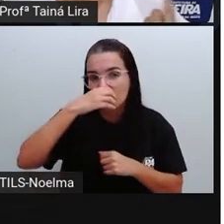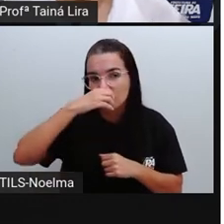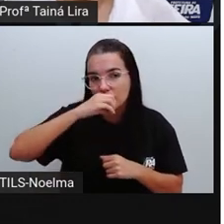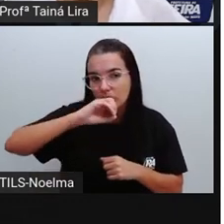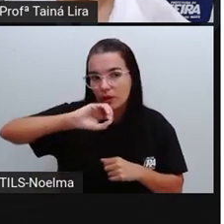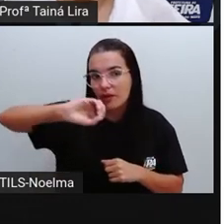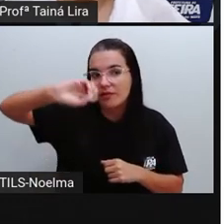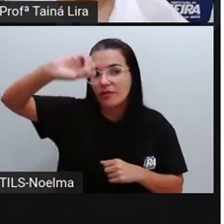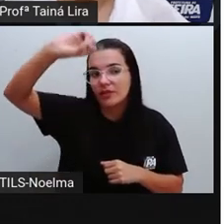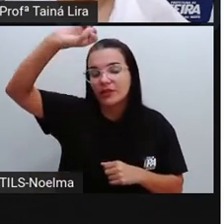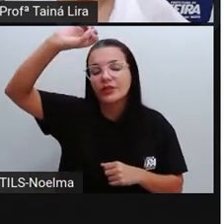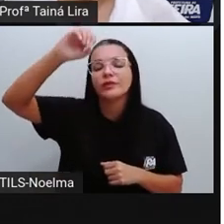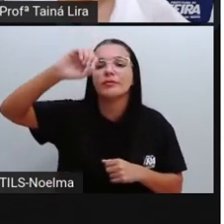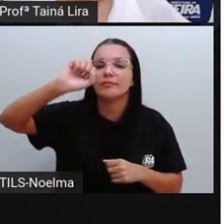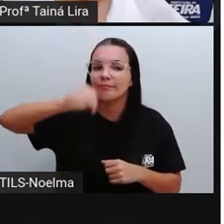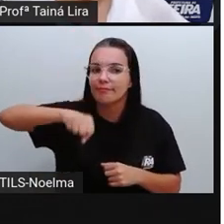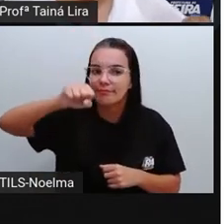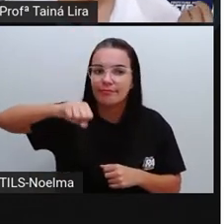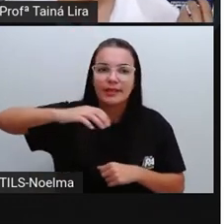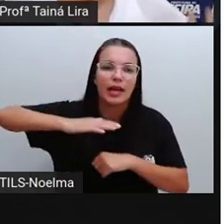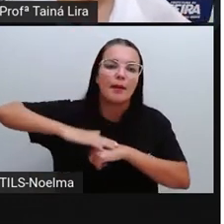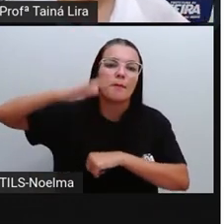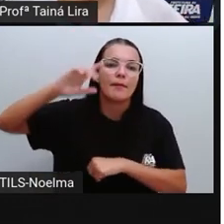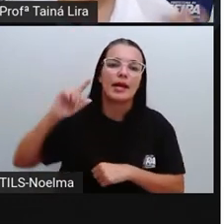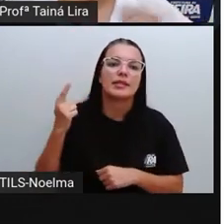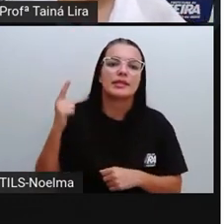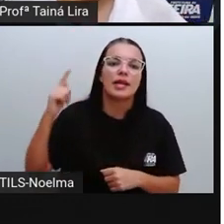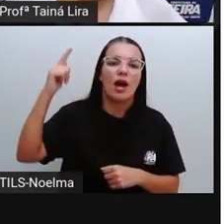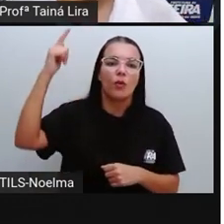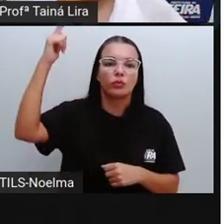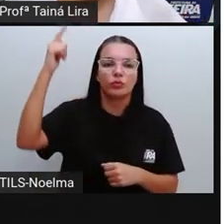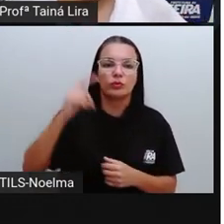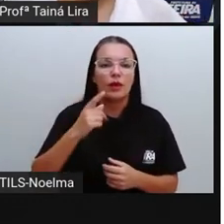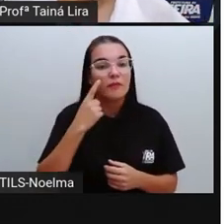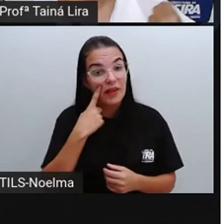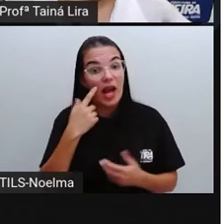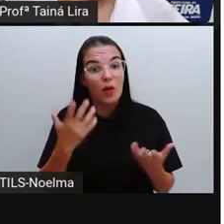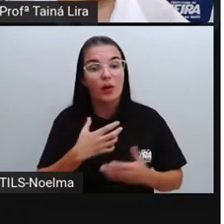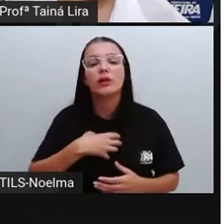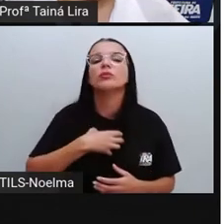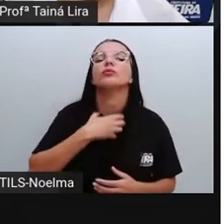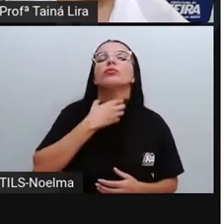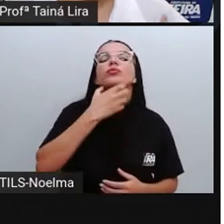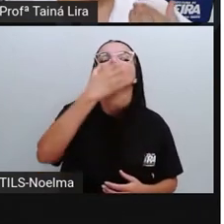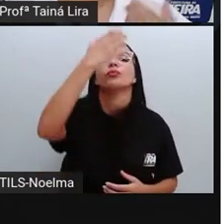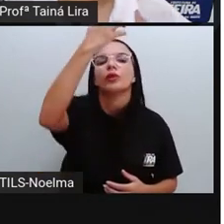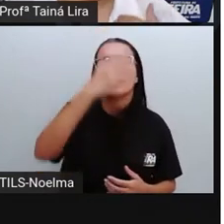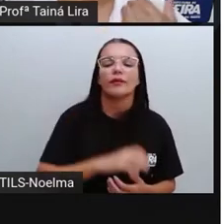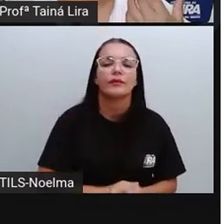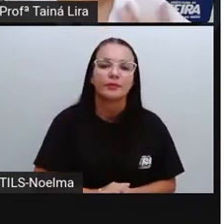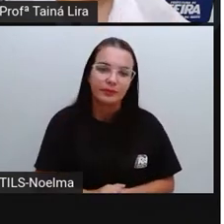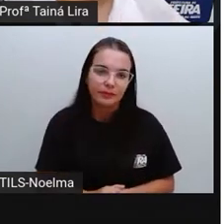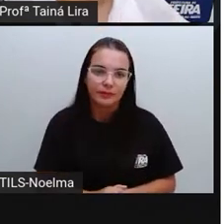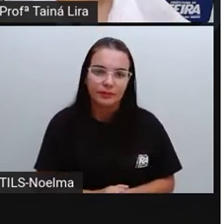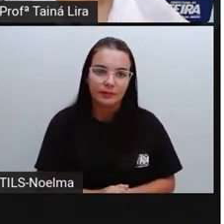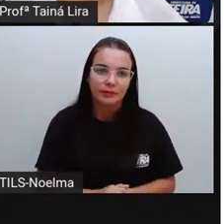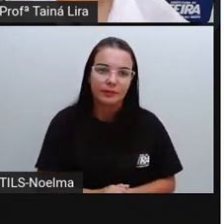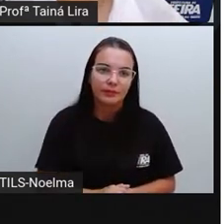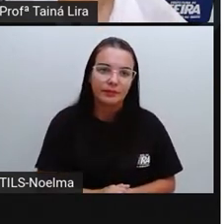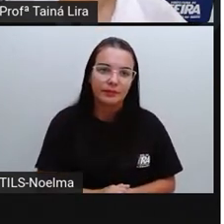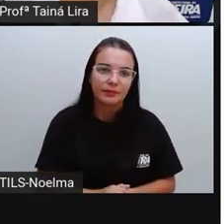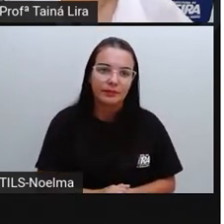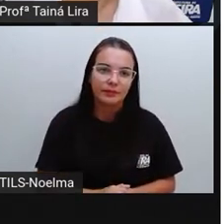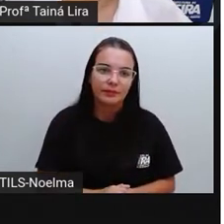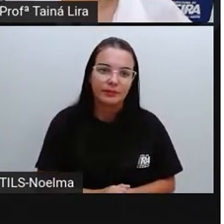é maior do que a zebra. Mas a gente ainda tem aqui a girafa. Então, vamos analisar a girafa para ver se ela é maior do que o